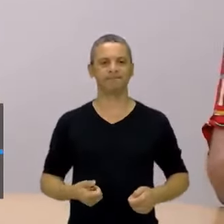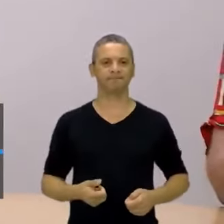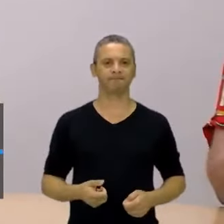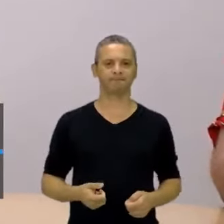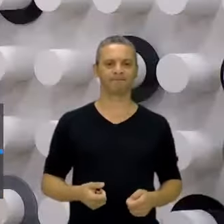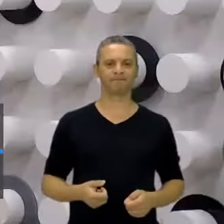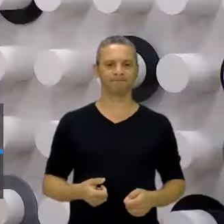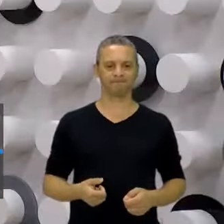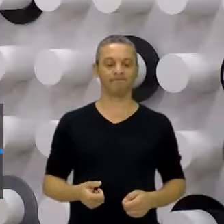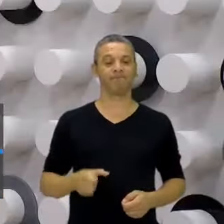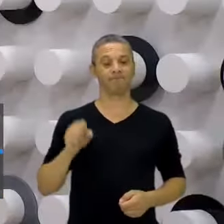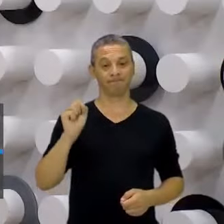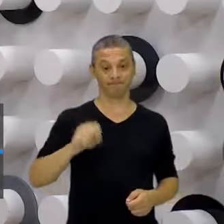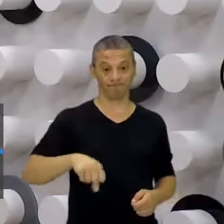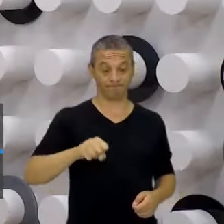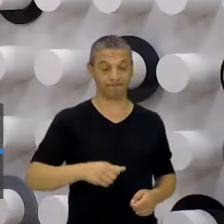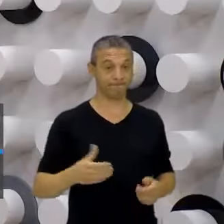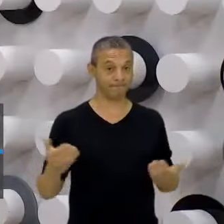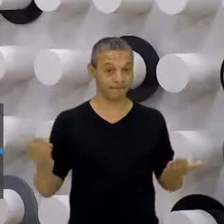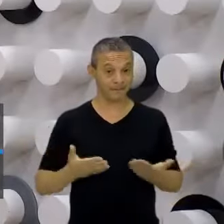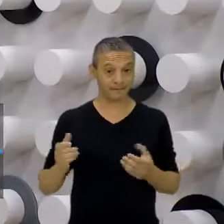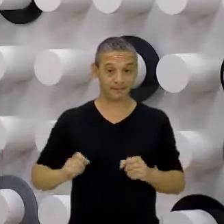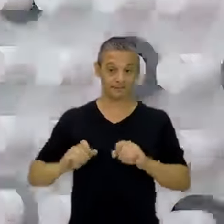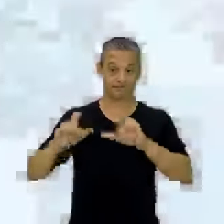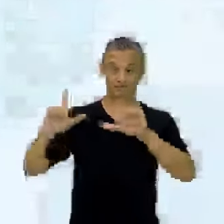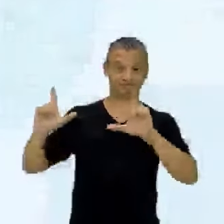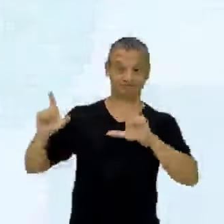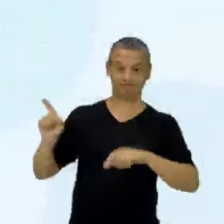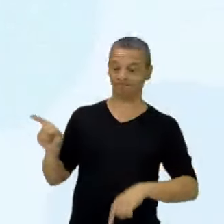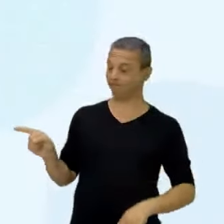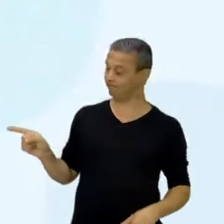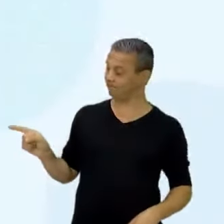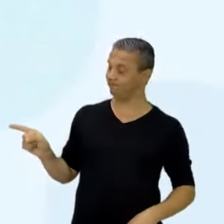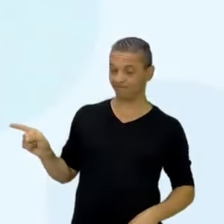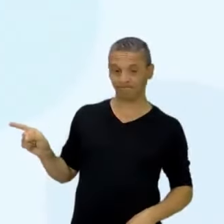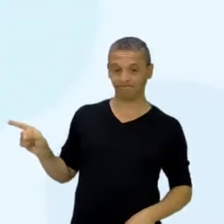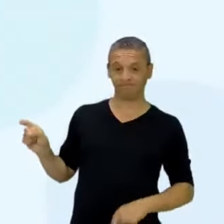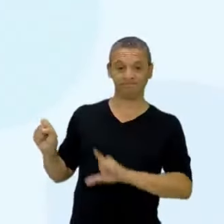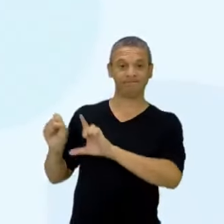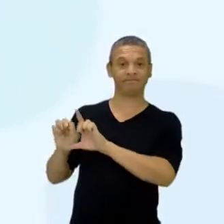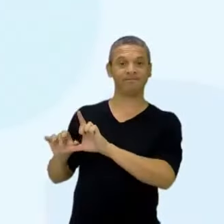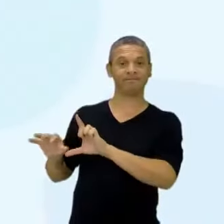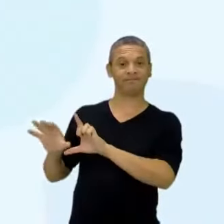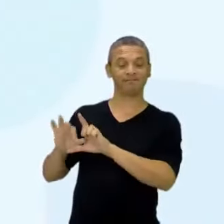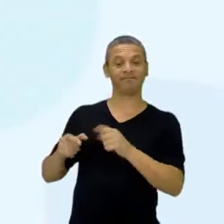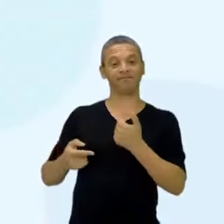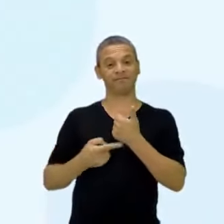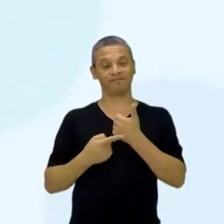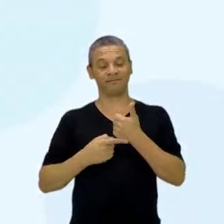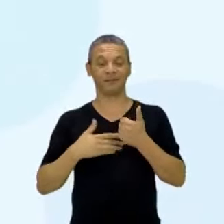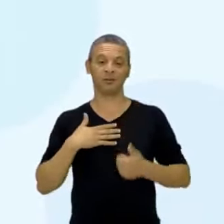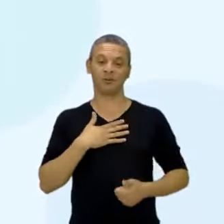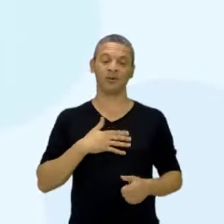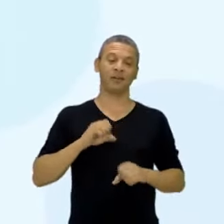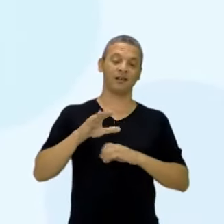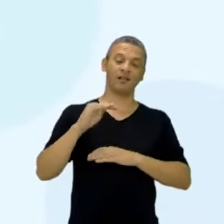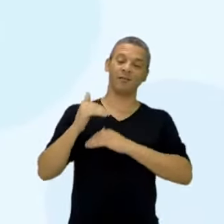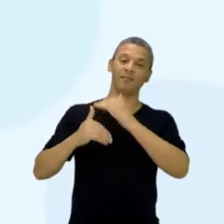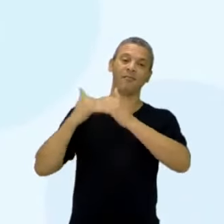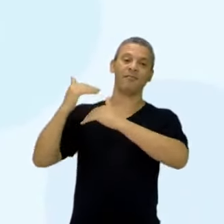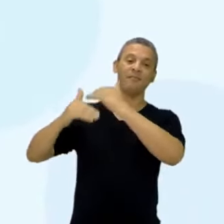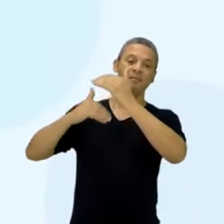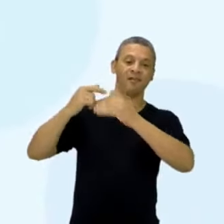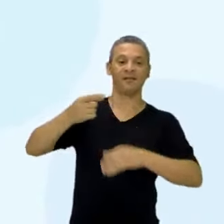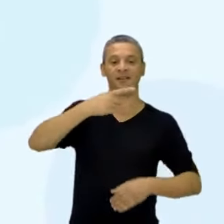tal. Exatamente. Agora na tela tem aí para vocês, não esqueçam de avaliar a nossa aula para que a gente possa evoluir, melhorar, né,